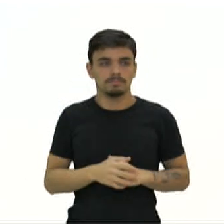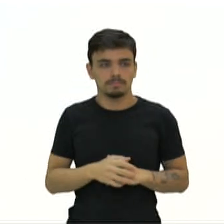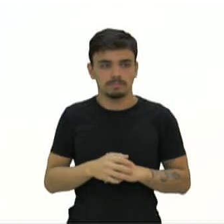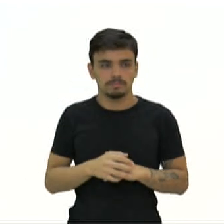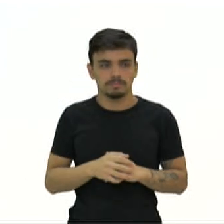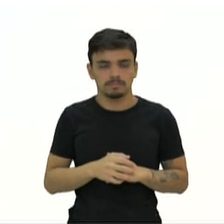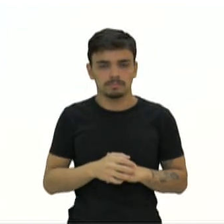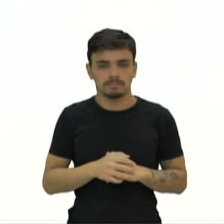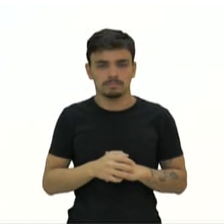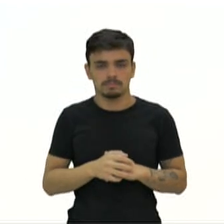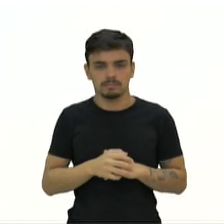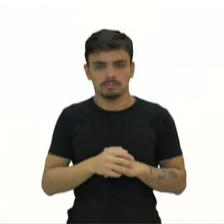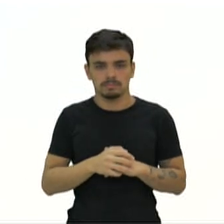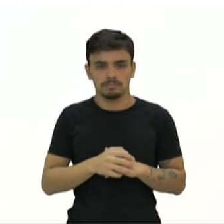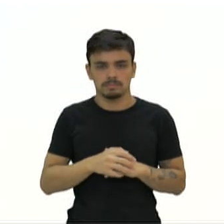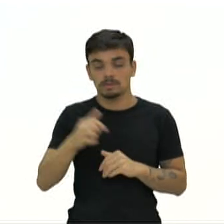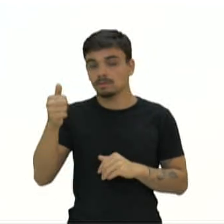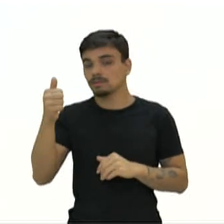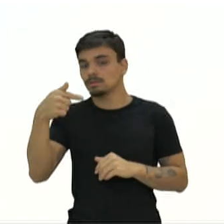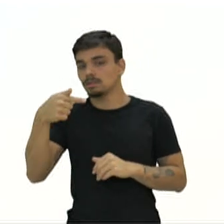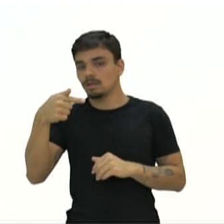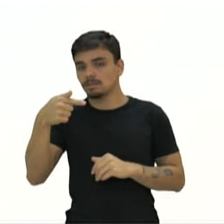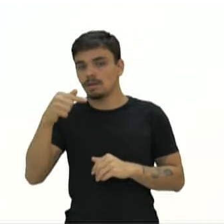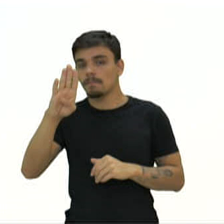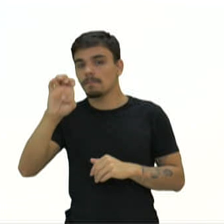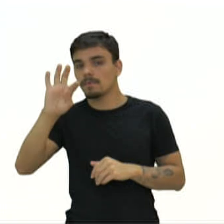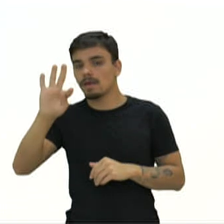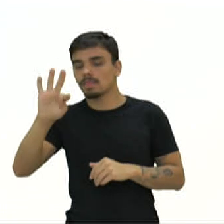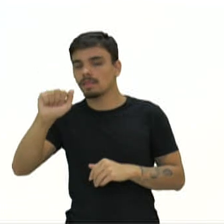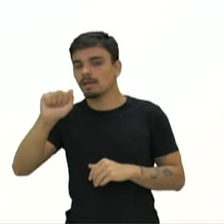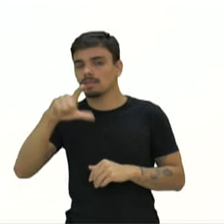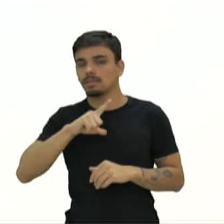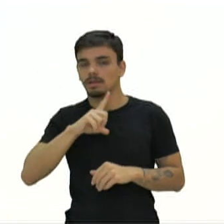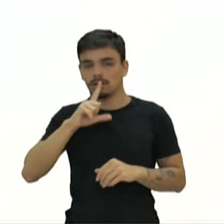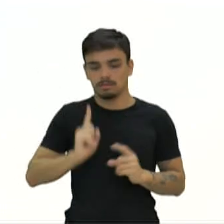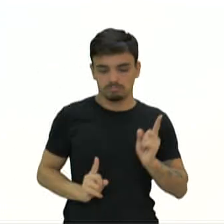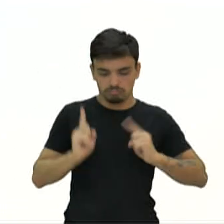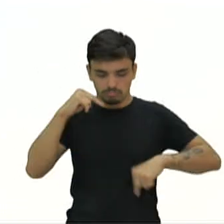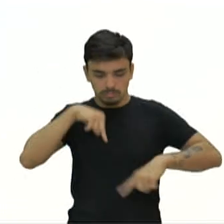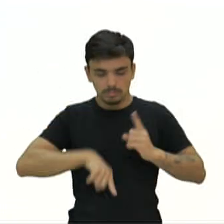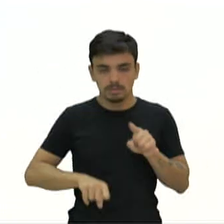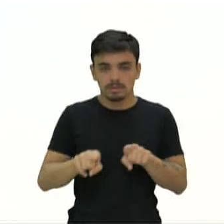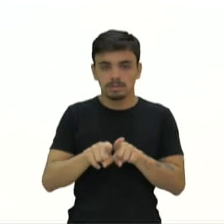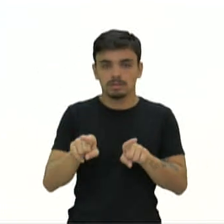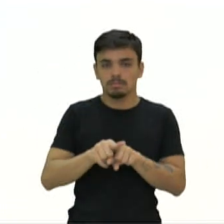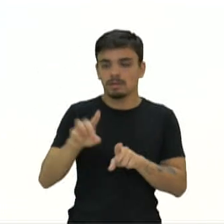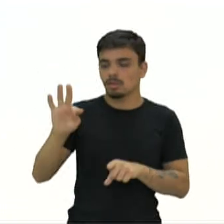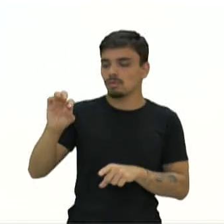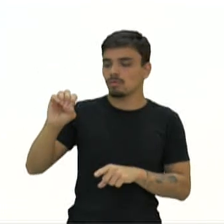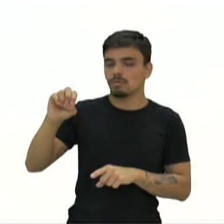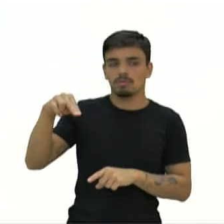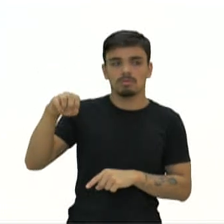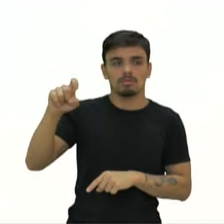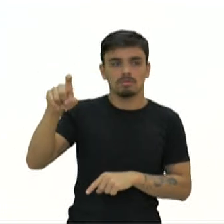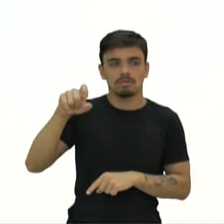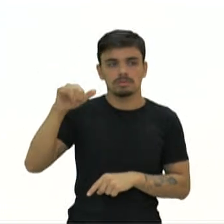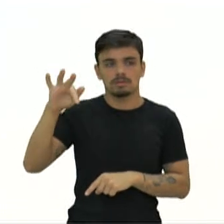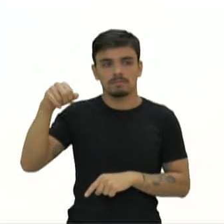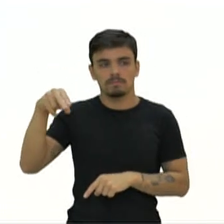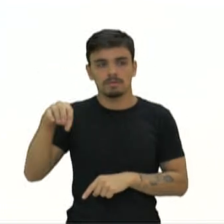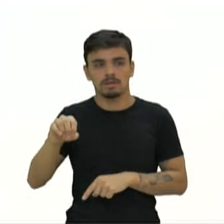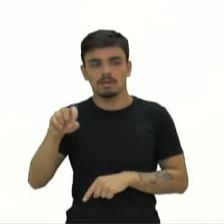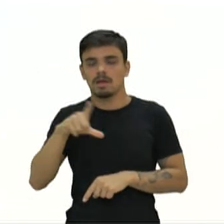17-beta-estradiol, que é o mais abundante que tem no organismo, e também o tamoxifeno, que é um modulador seletivo